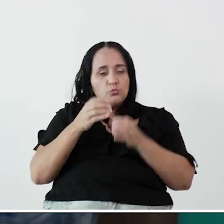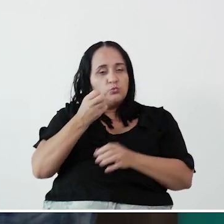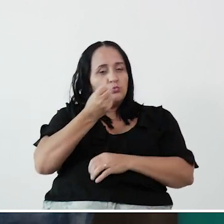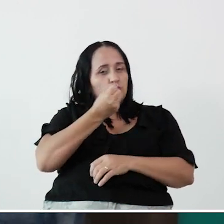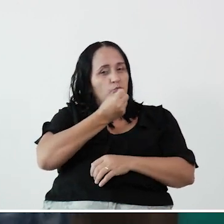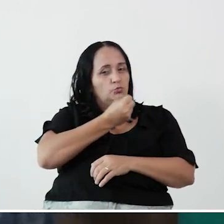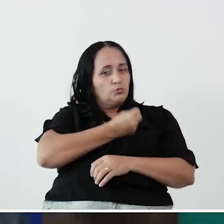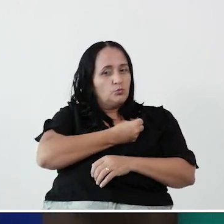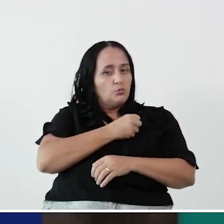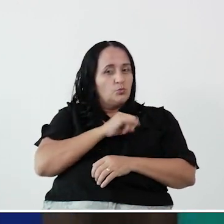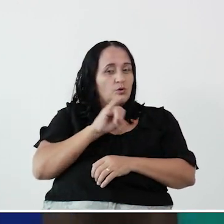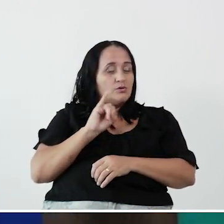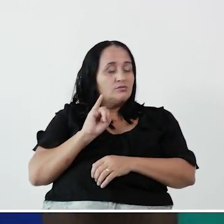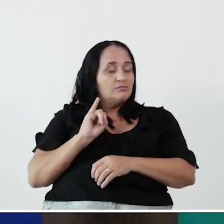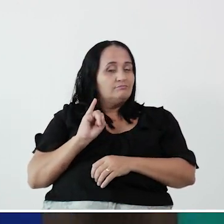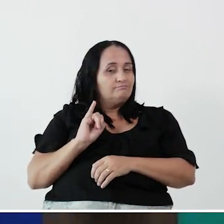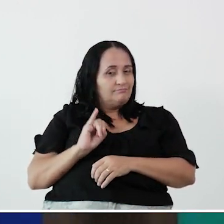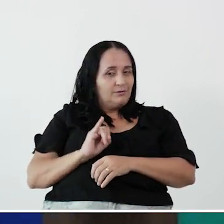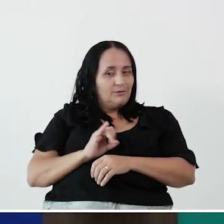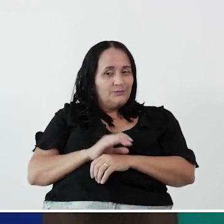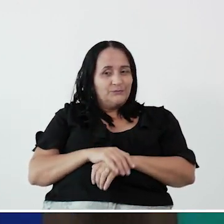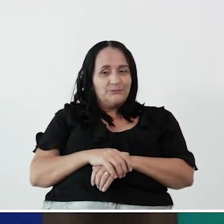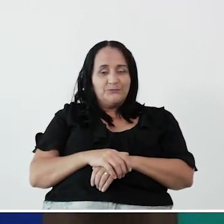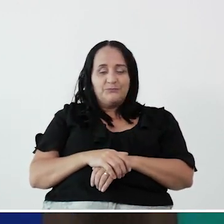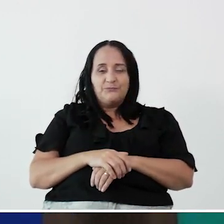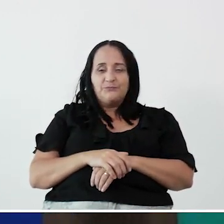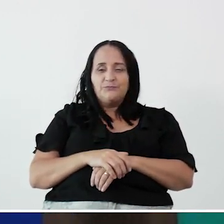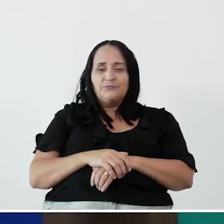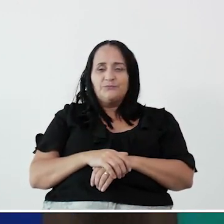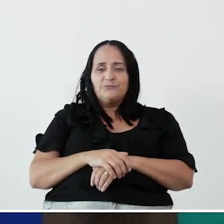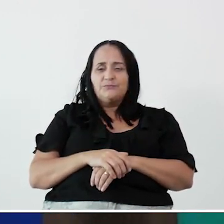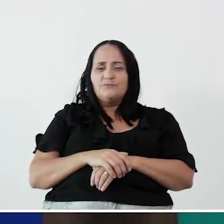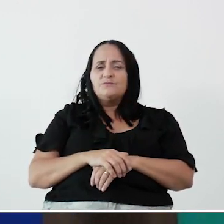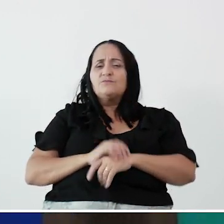negativos. Teríamos também o Z-.